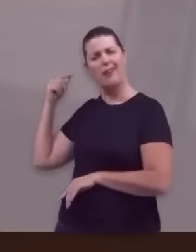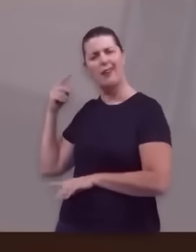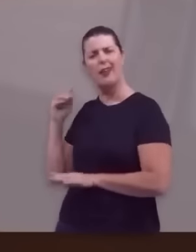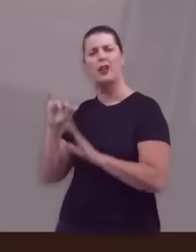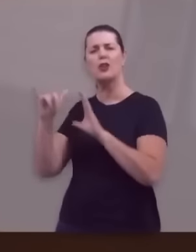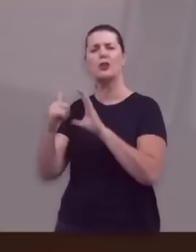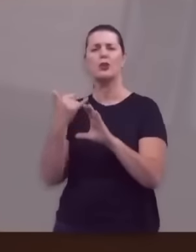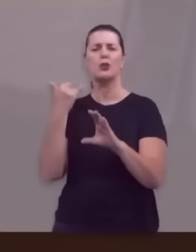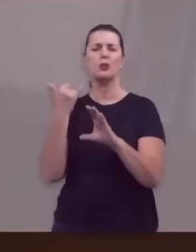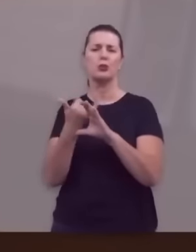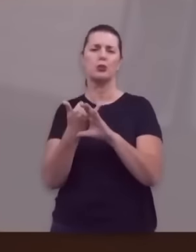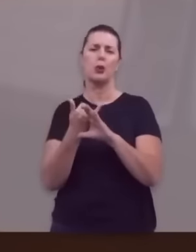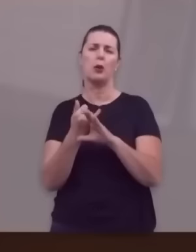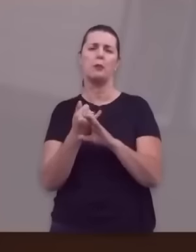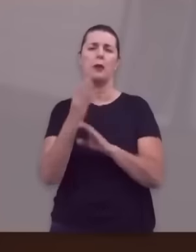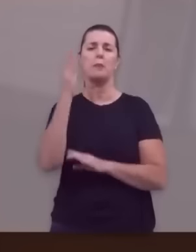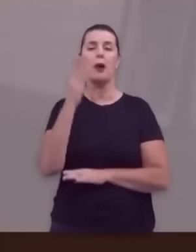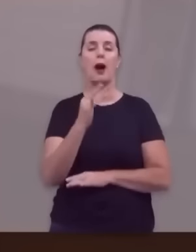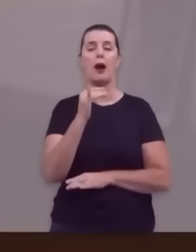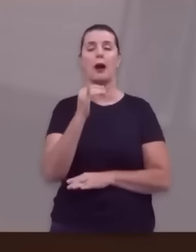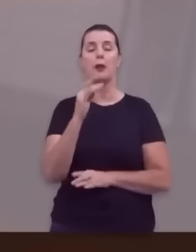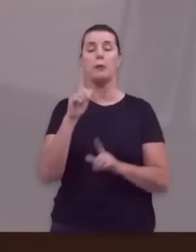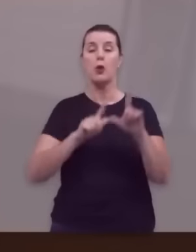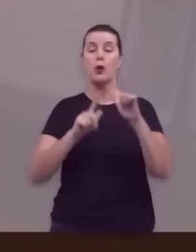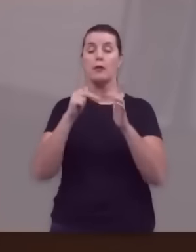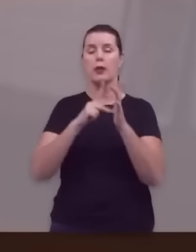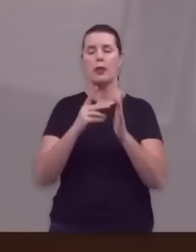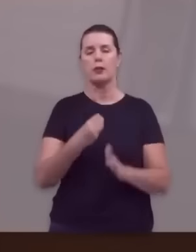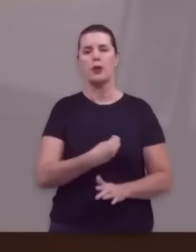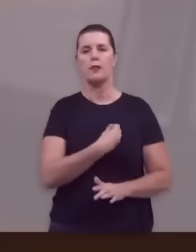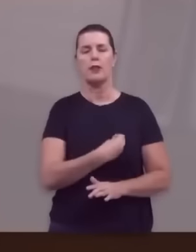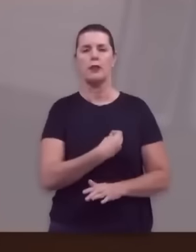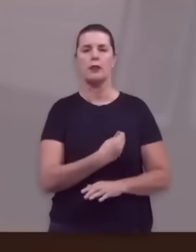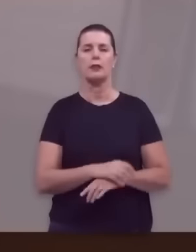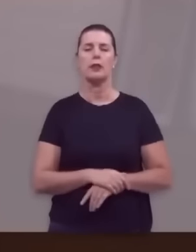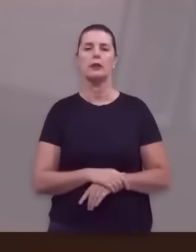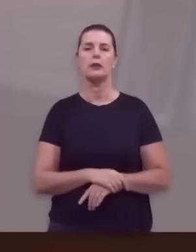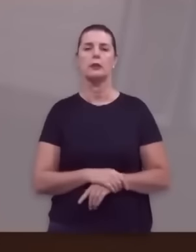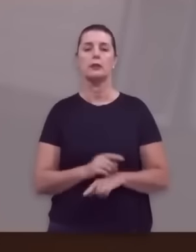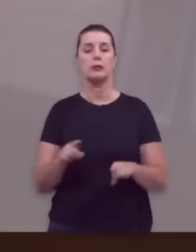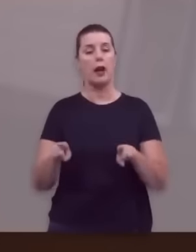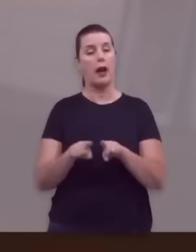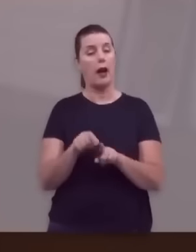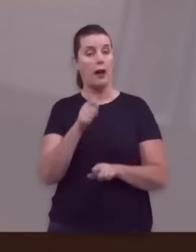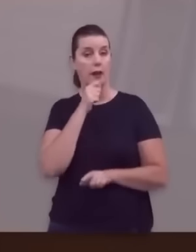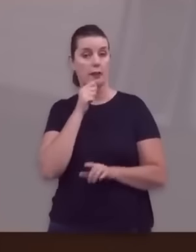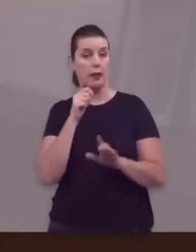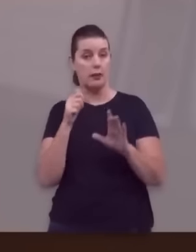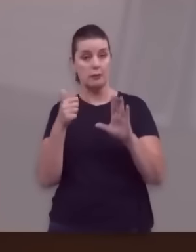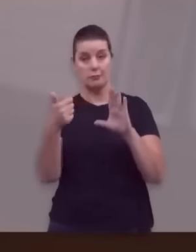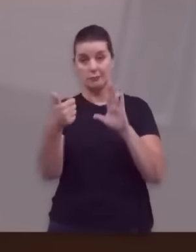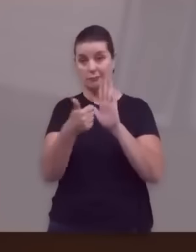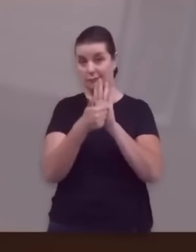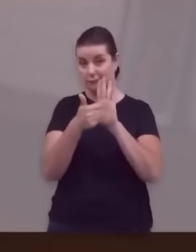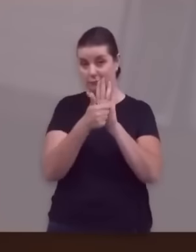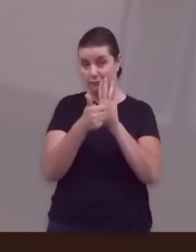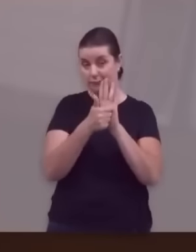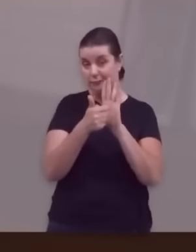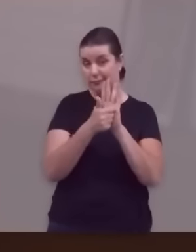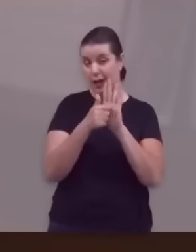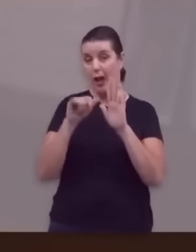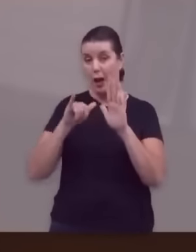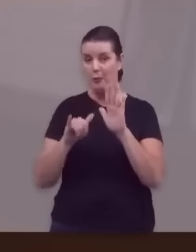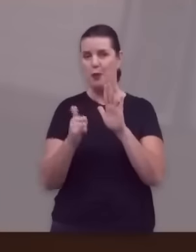YouTube youtube.com / program verdad viida se você ainda não é inscrito no nosso canal